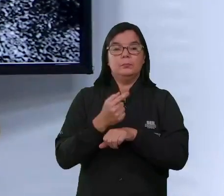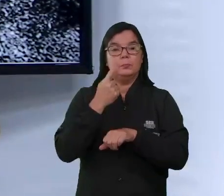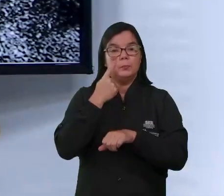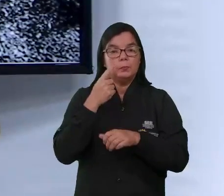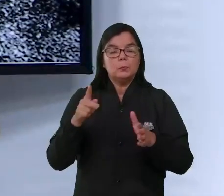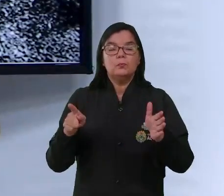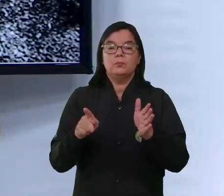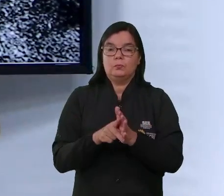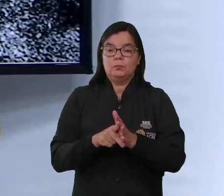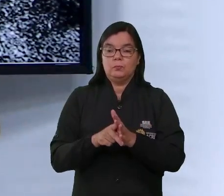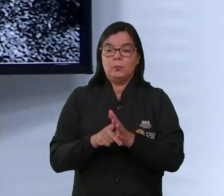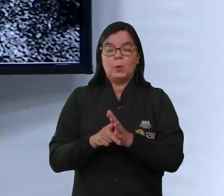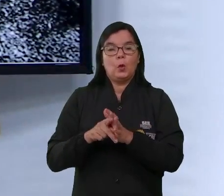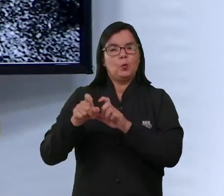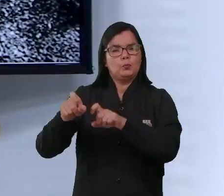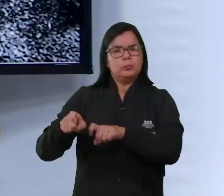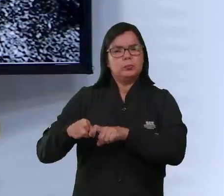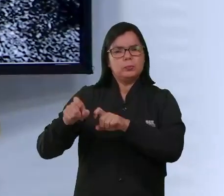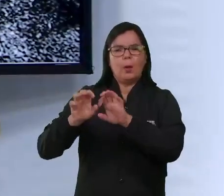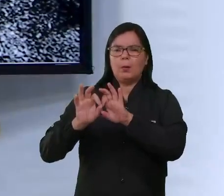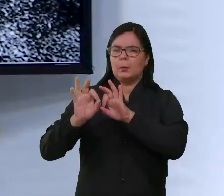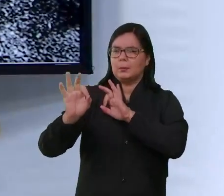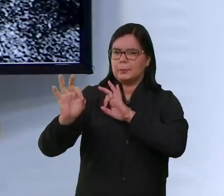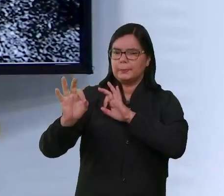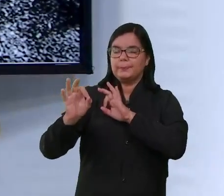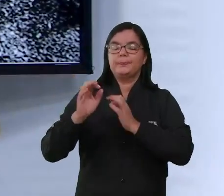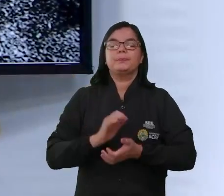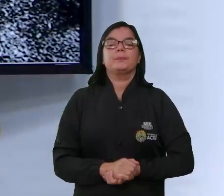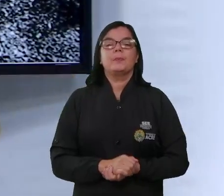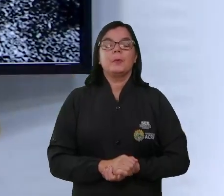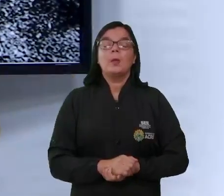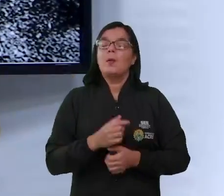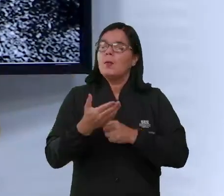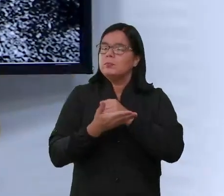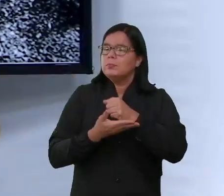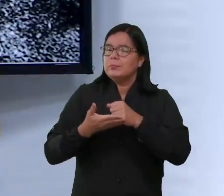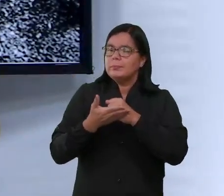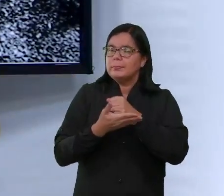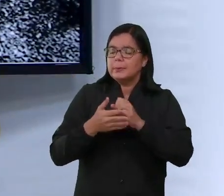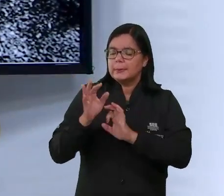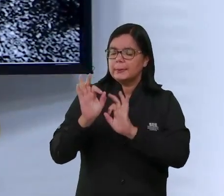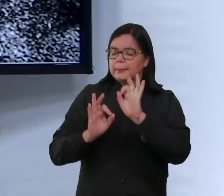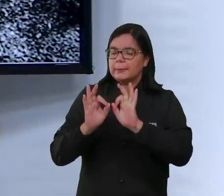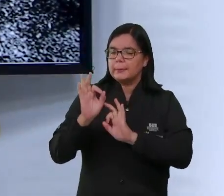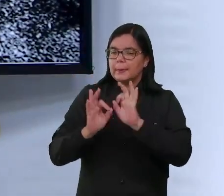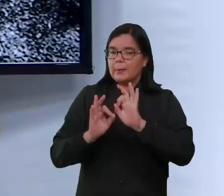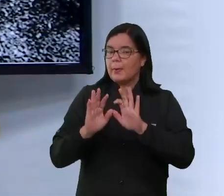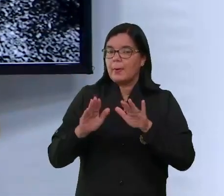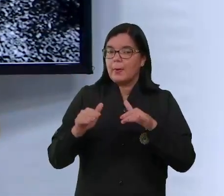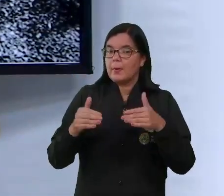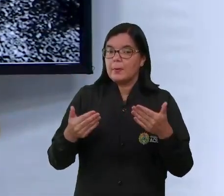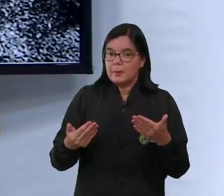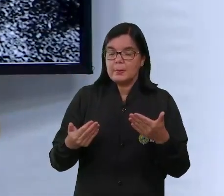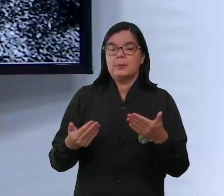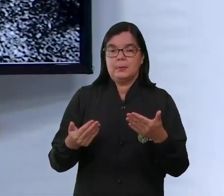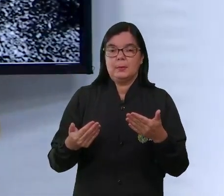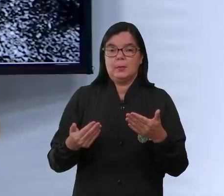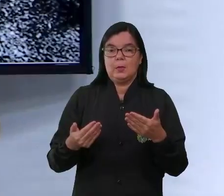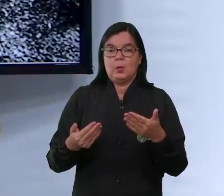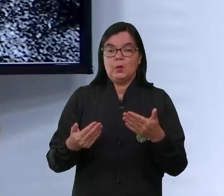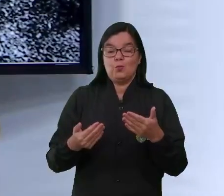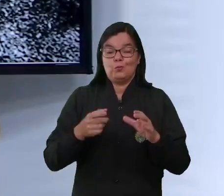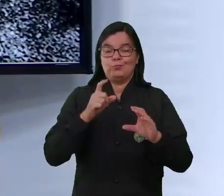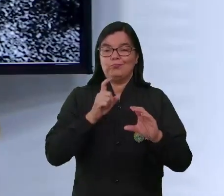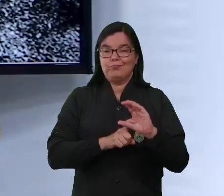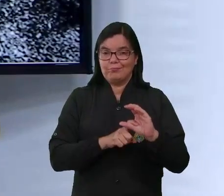estabelecida nos seringais. E a base, digamos assim, dessa organização estava no